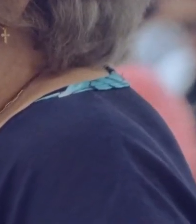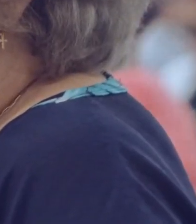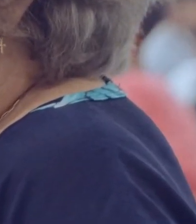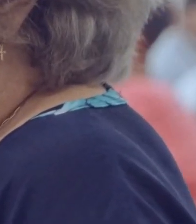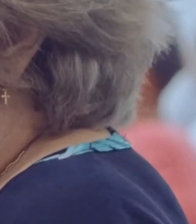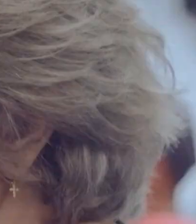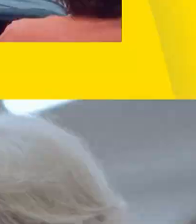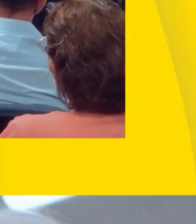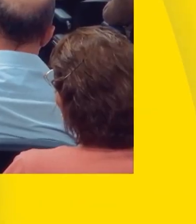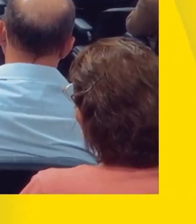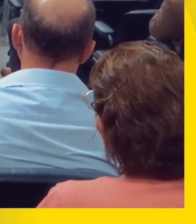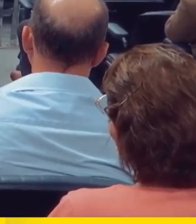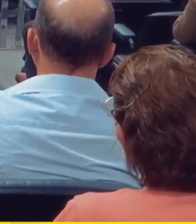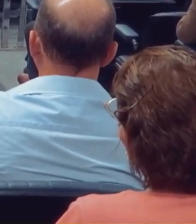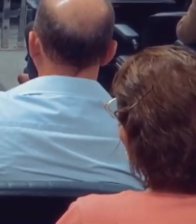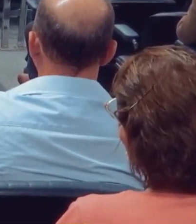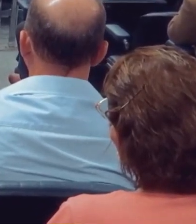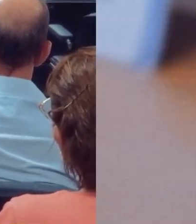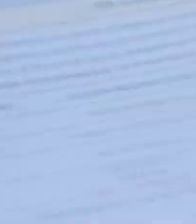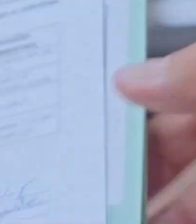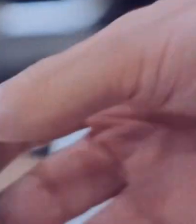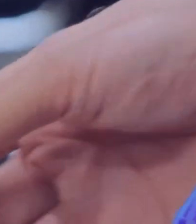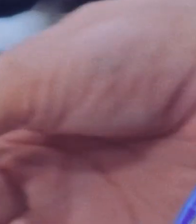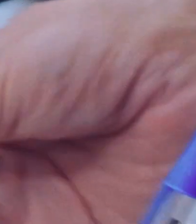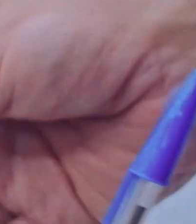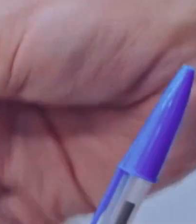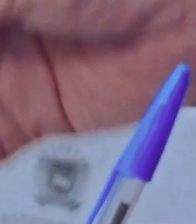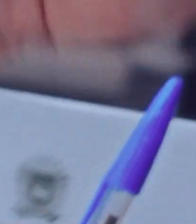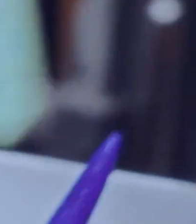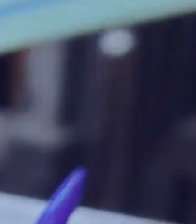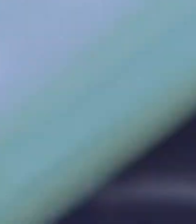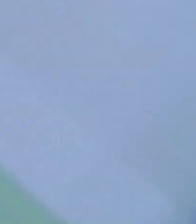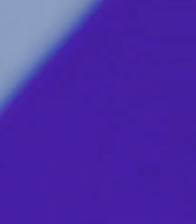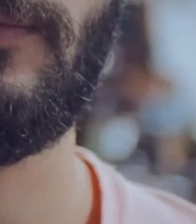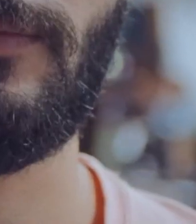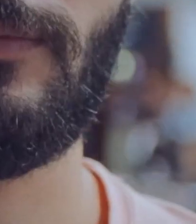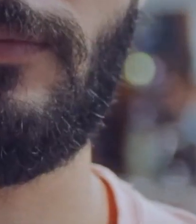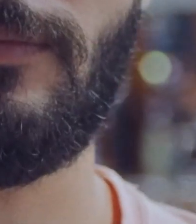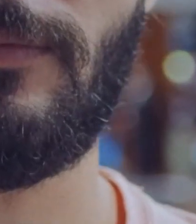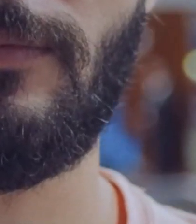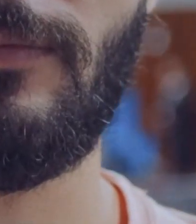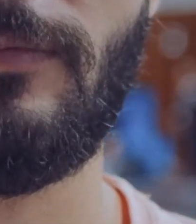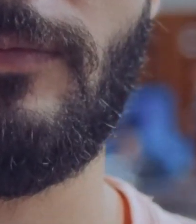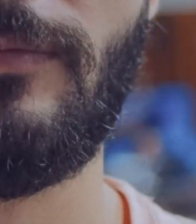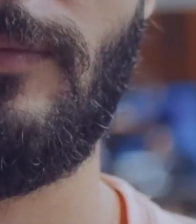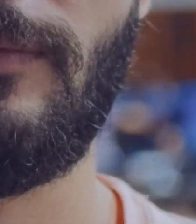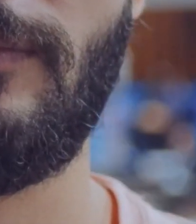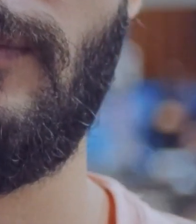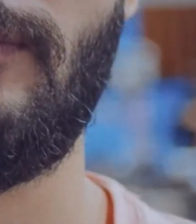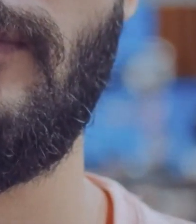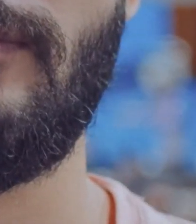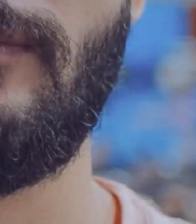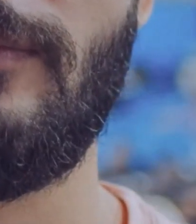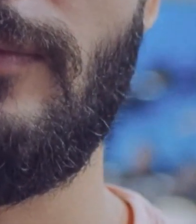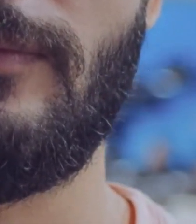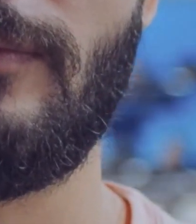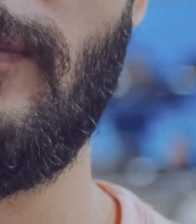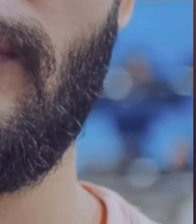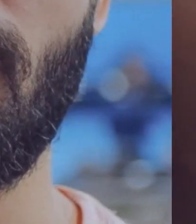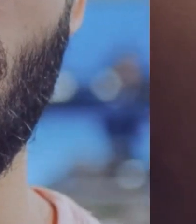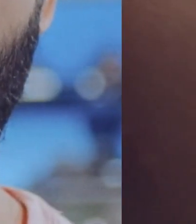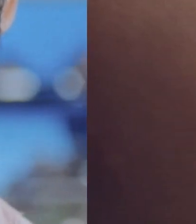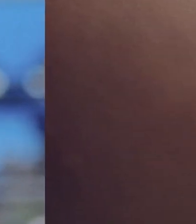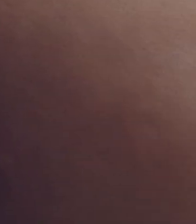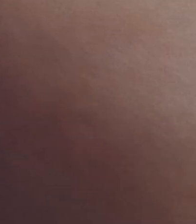audiências realizadas só em 2023. E vem muito mais pela frente. E aí, vamos decidir juntos? Acompanhe